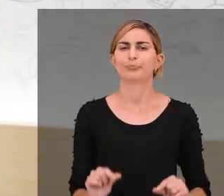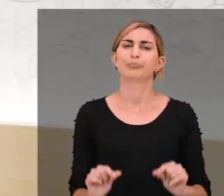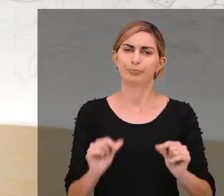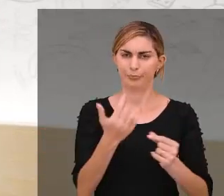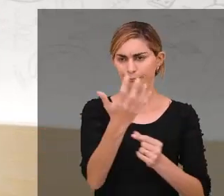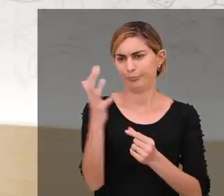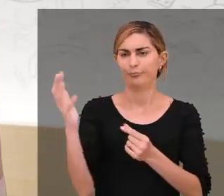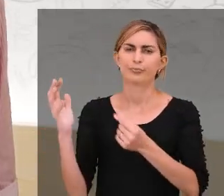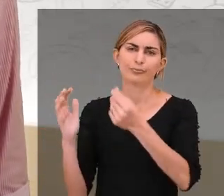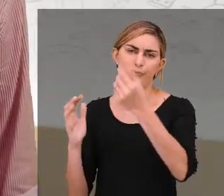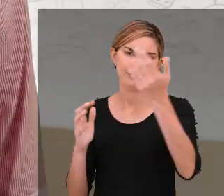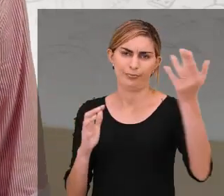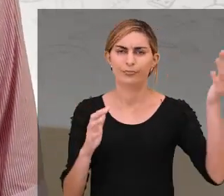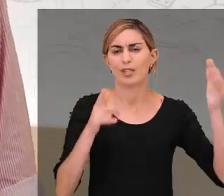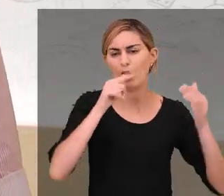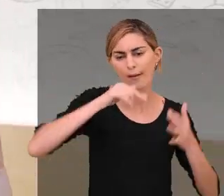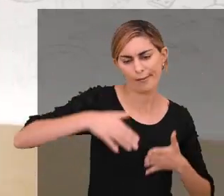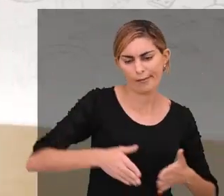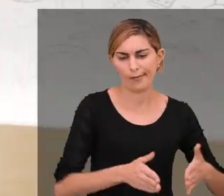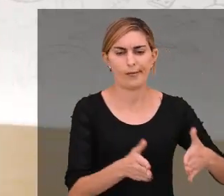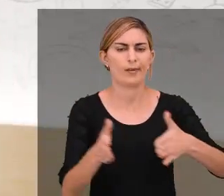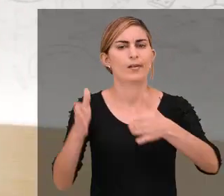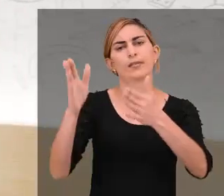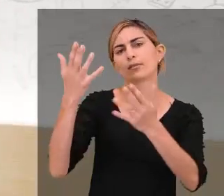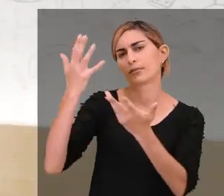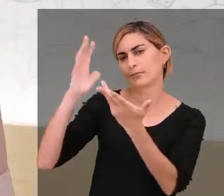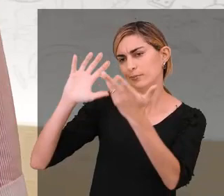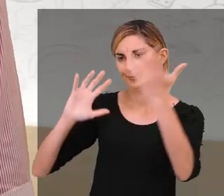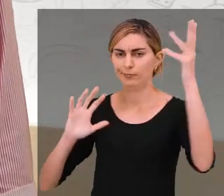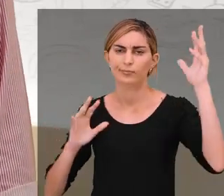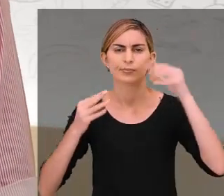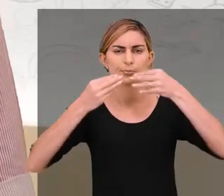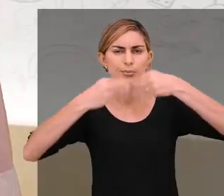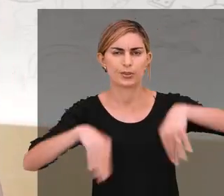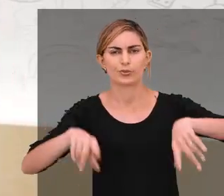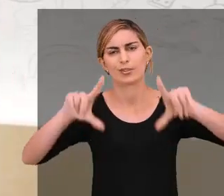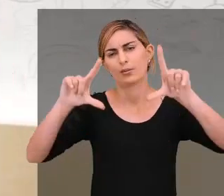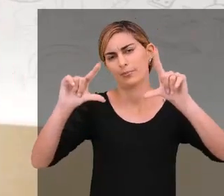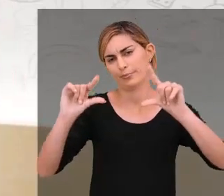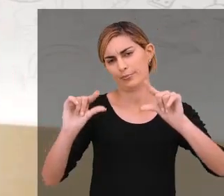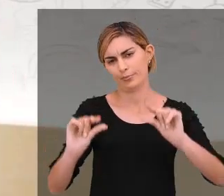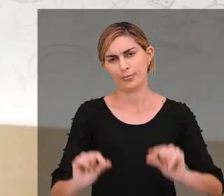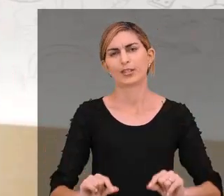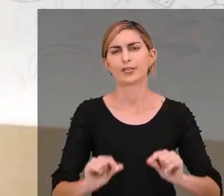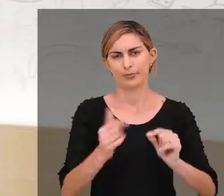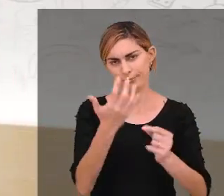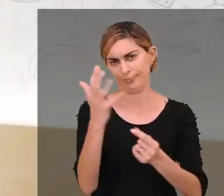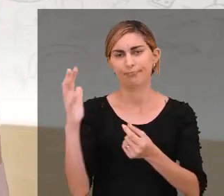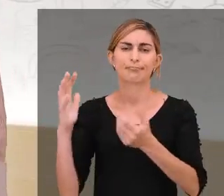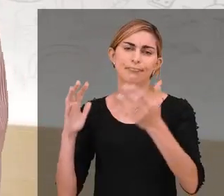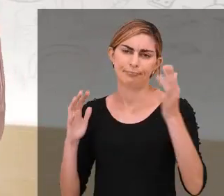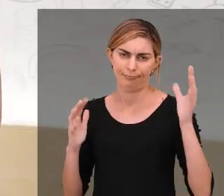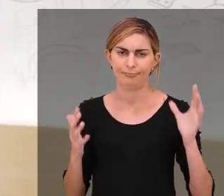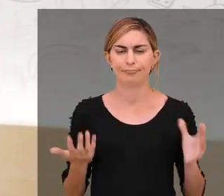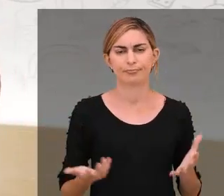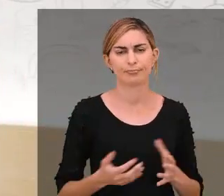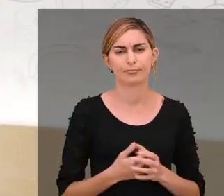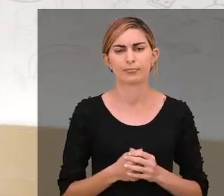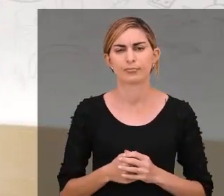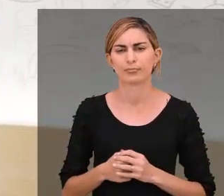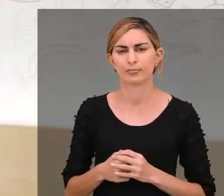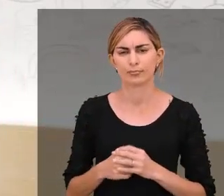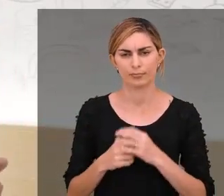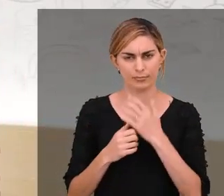dizer assim, os nossos mananciais, prejudicar menos a nossa natureza, prejudicar menos o meio ambiente.